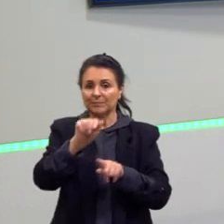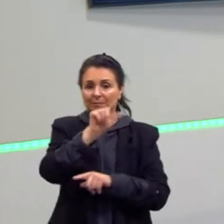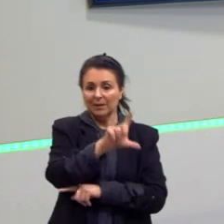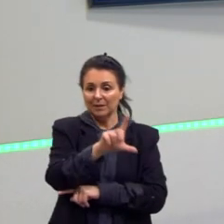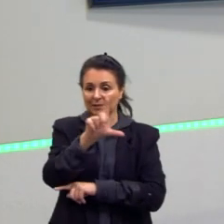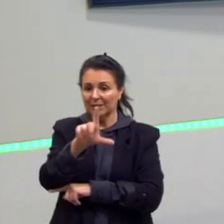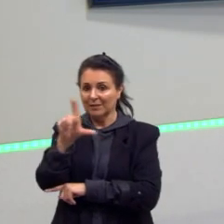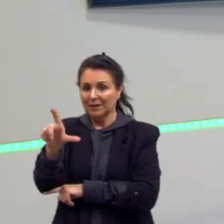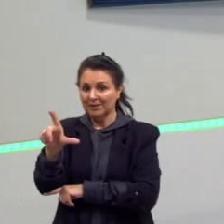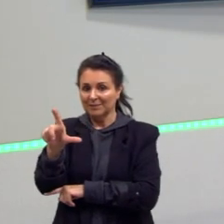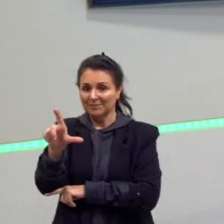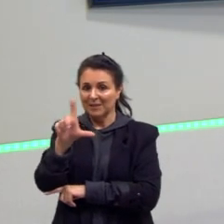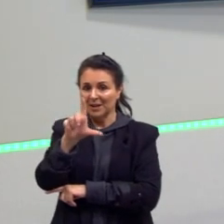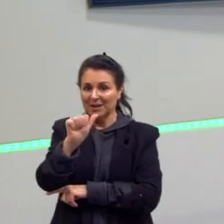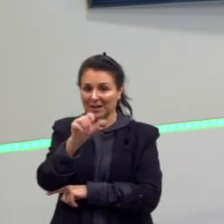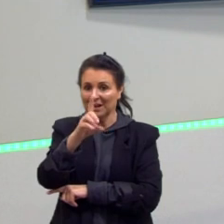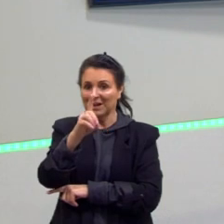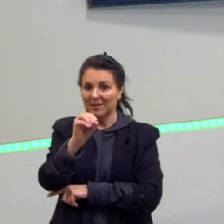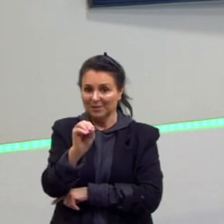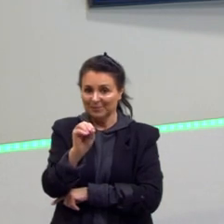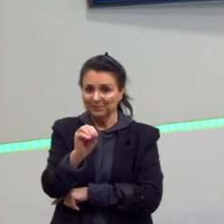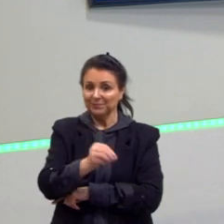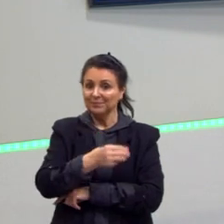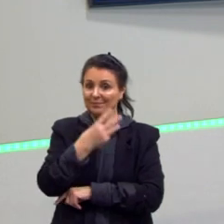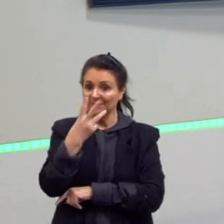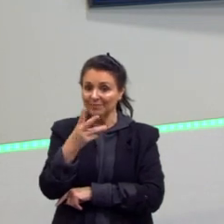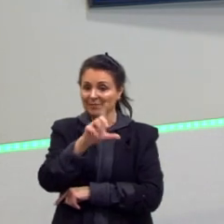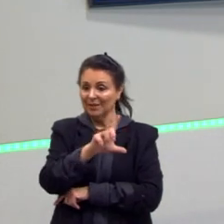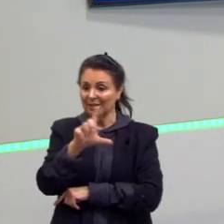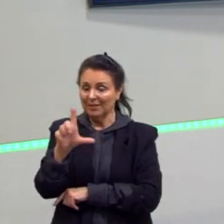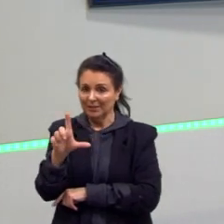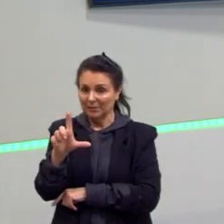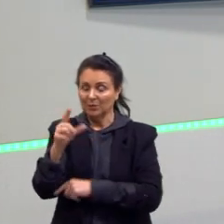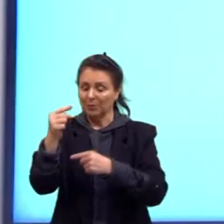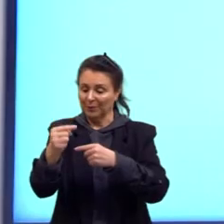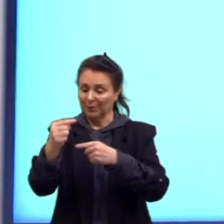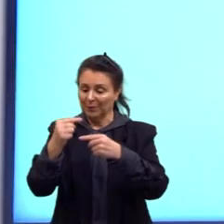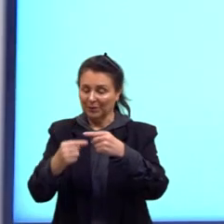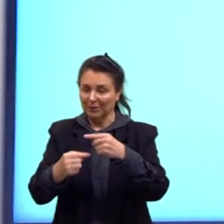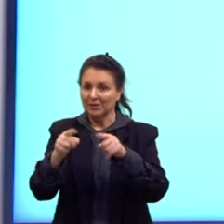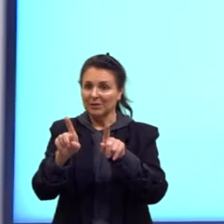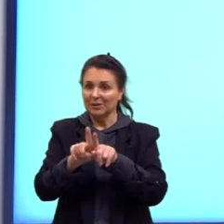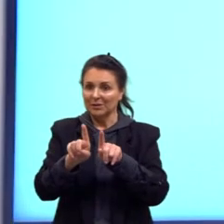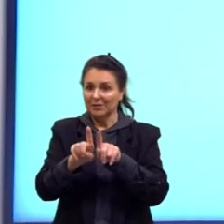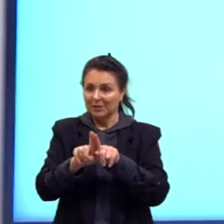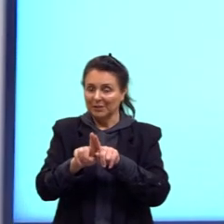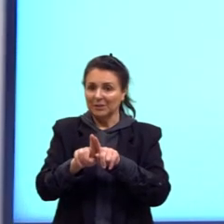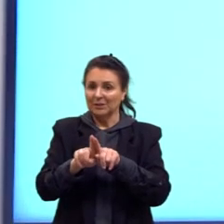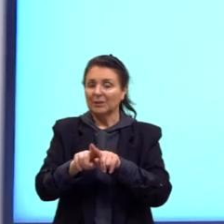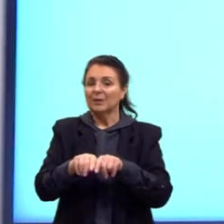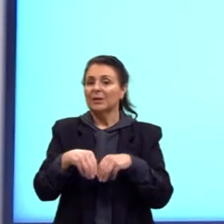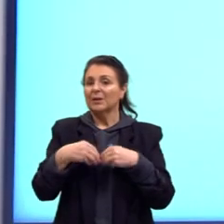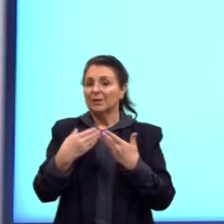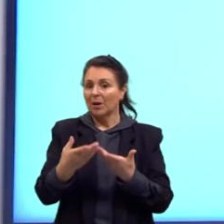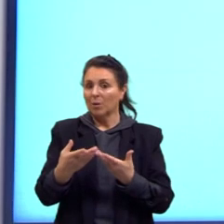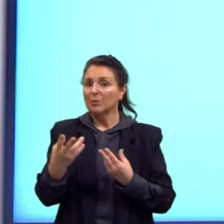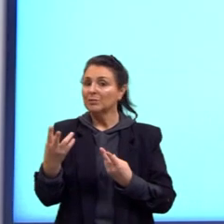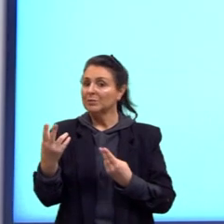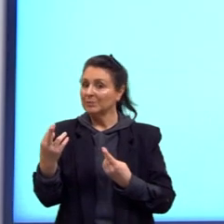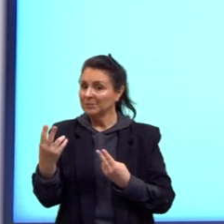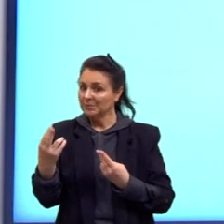do lá do lado tem um monte nós temos ali três lados proporcionais tá eles são ditos então